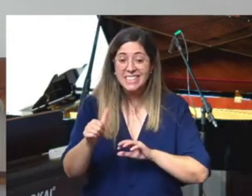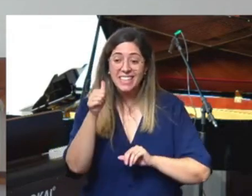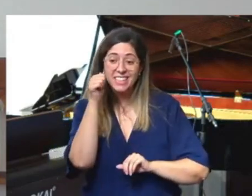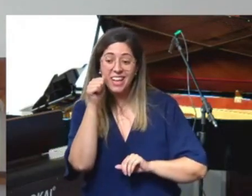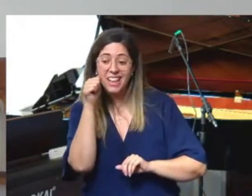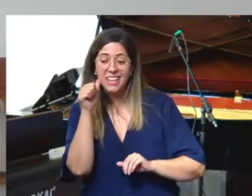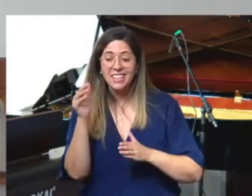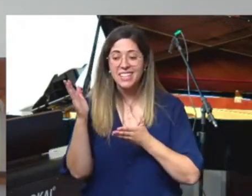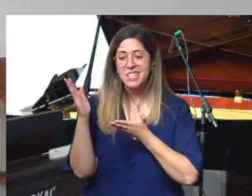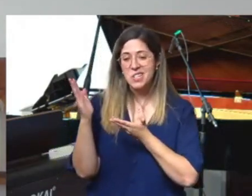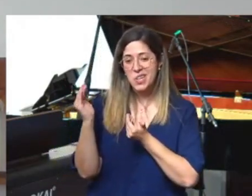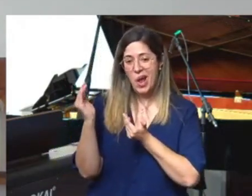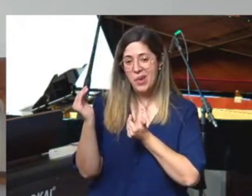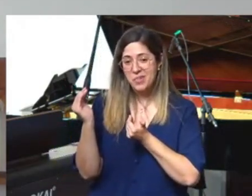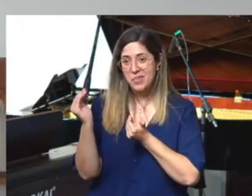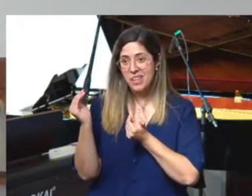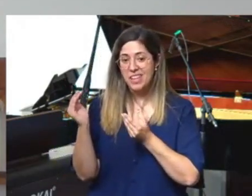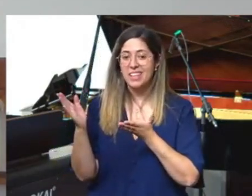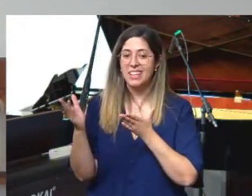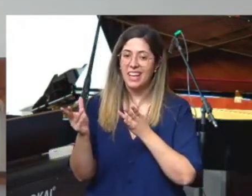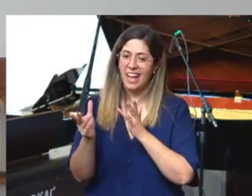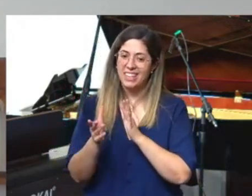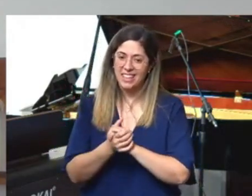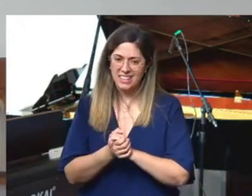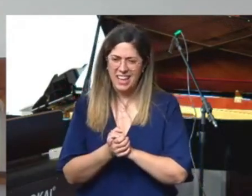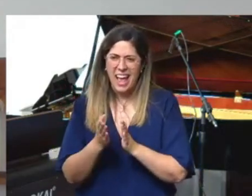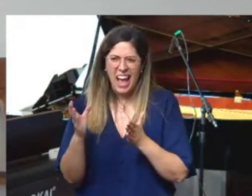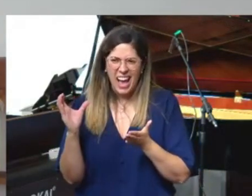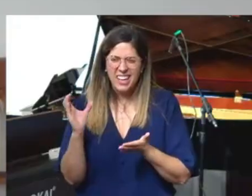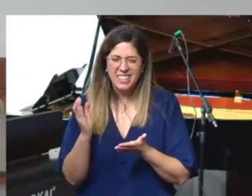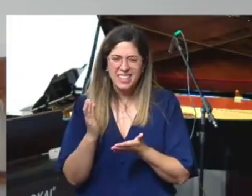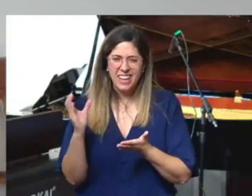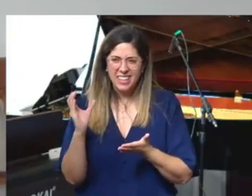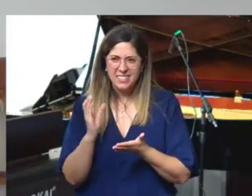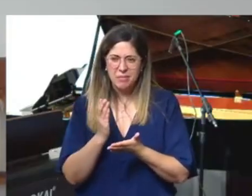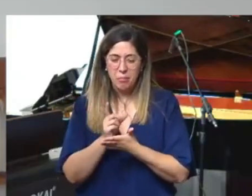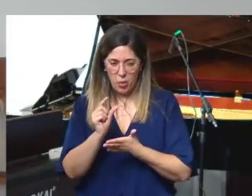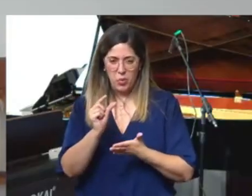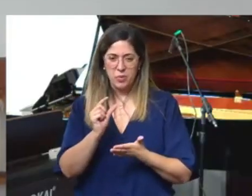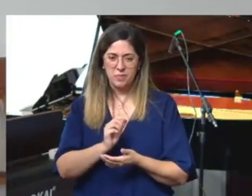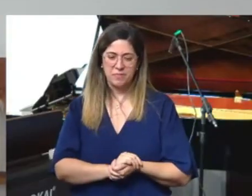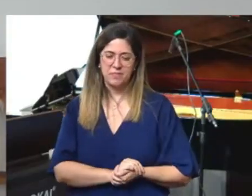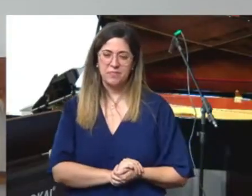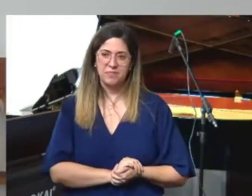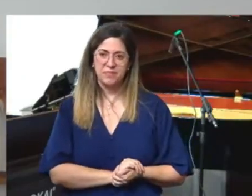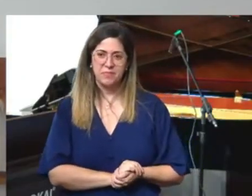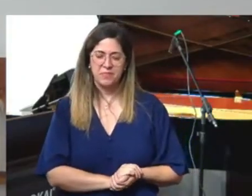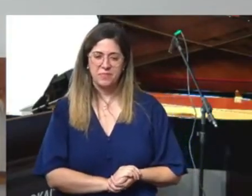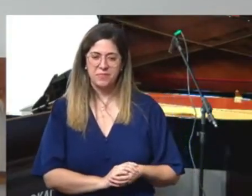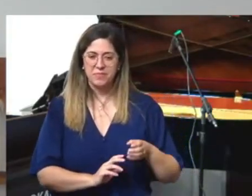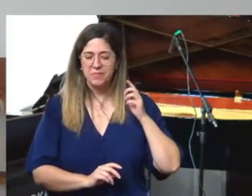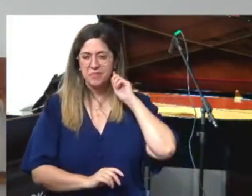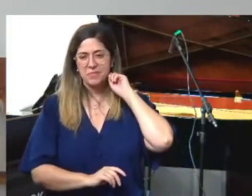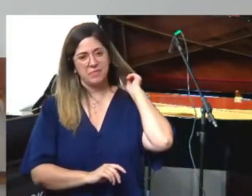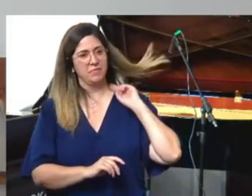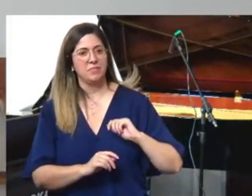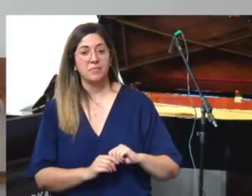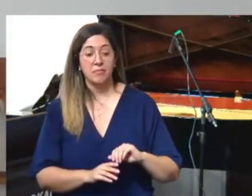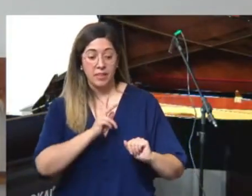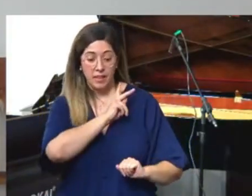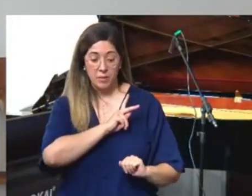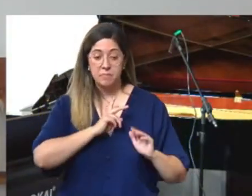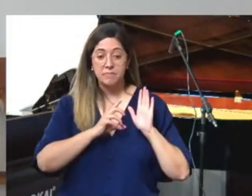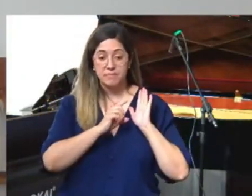as jovens recém-casadas. Mais uma vez, Paulo está instruindo a Tito para